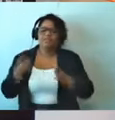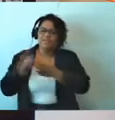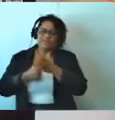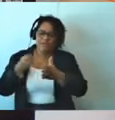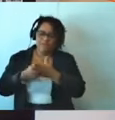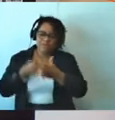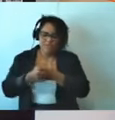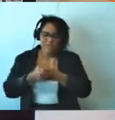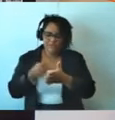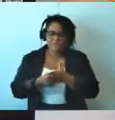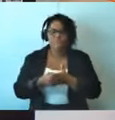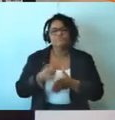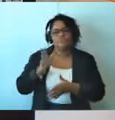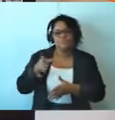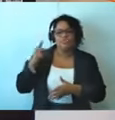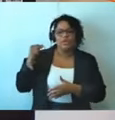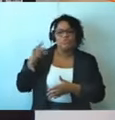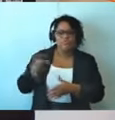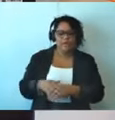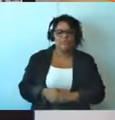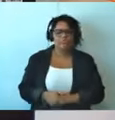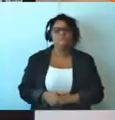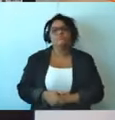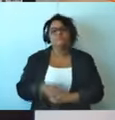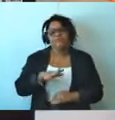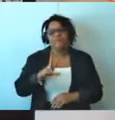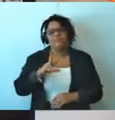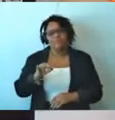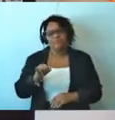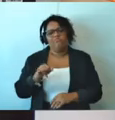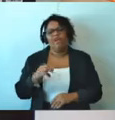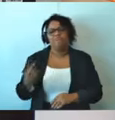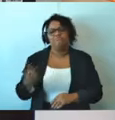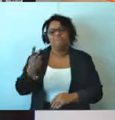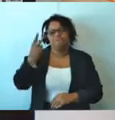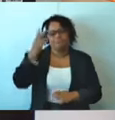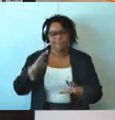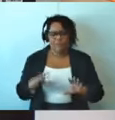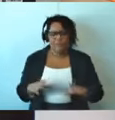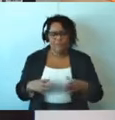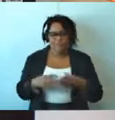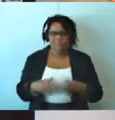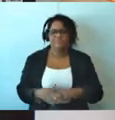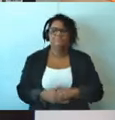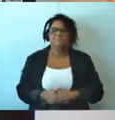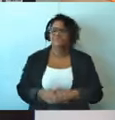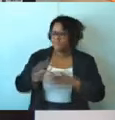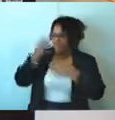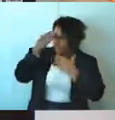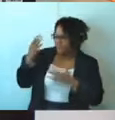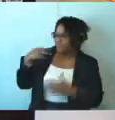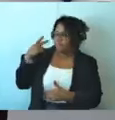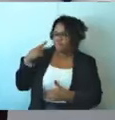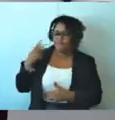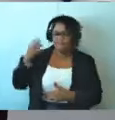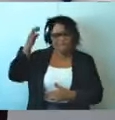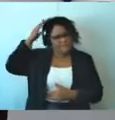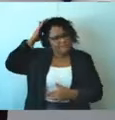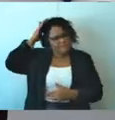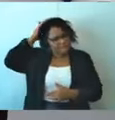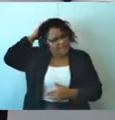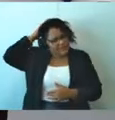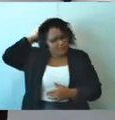há algum tempo. Então eu tenho certeza que vai engrandecer a nossa comissão. Obrigado, viu, Júnior? Obrigado, vereador. Ótimo.